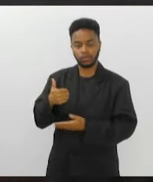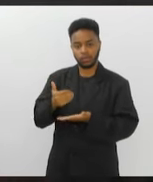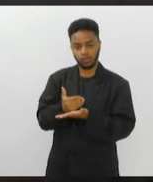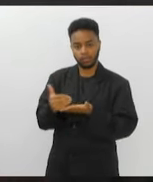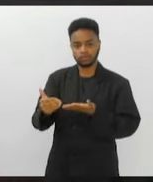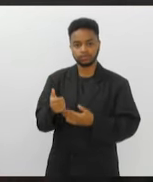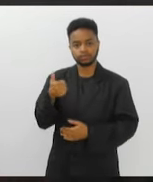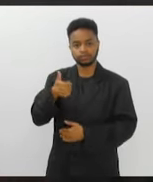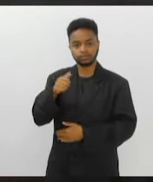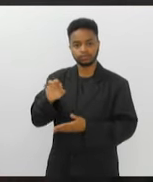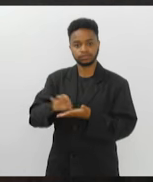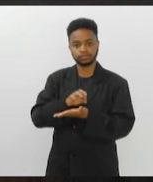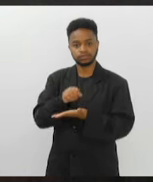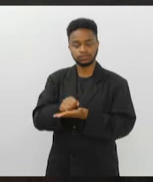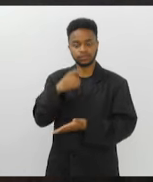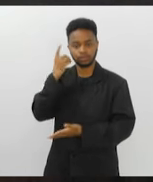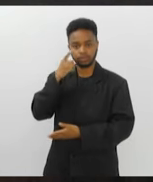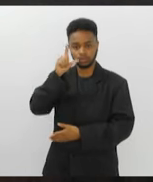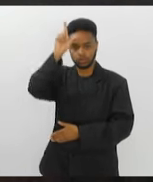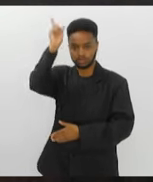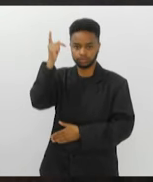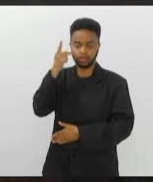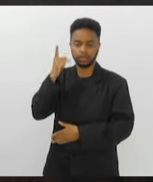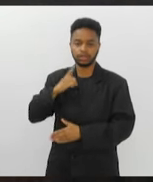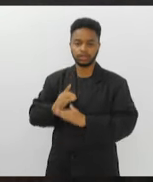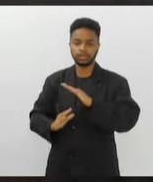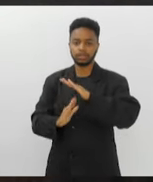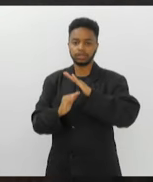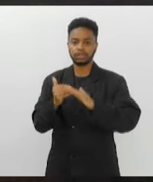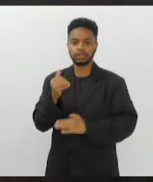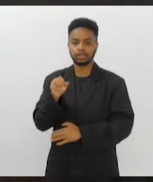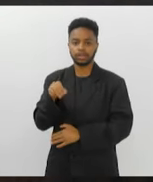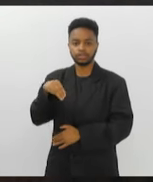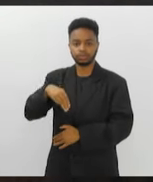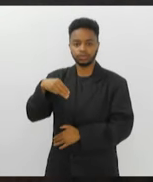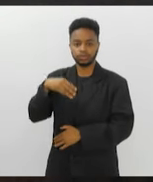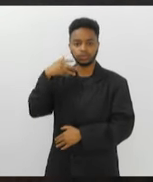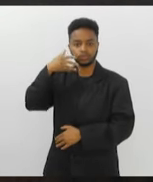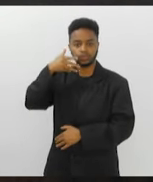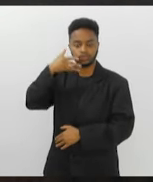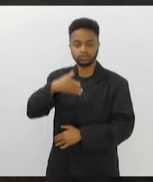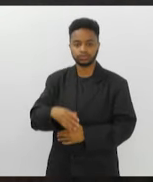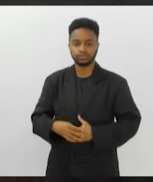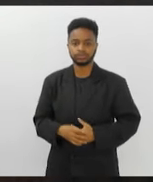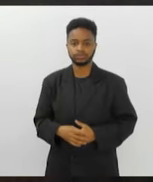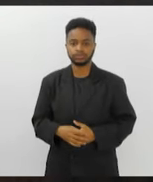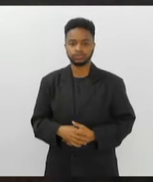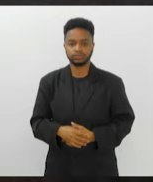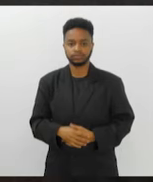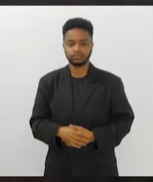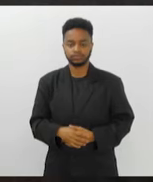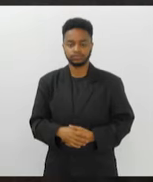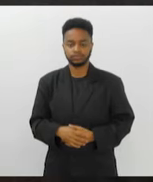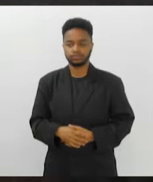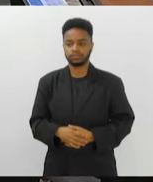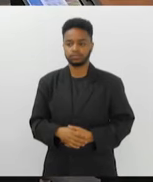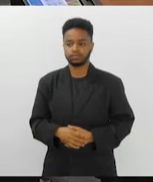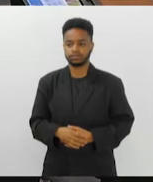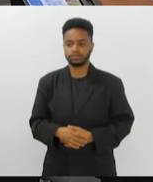inscrito é o nobre deputado Luiz Paulo. Vossa Excelência dispõe de 10 minutos no tempo regimental.